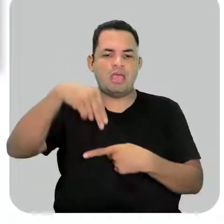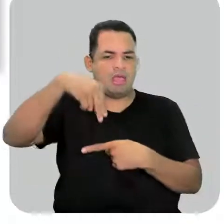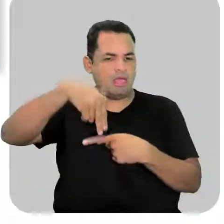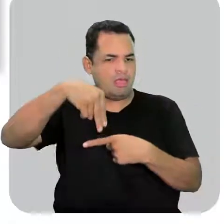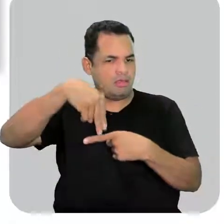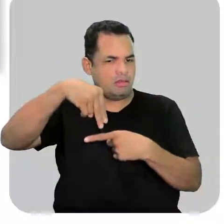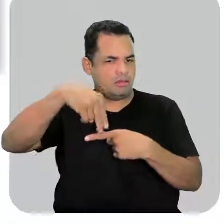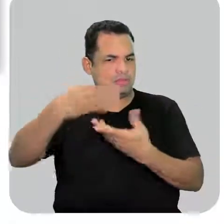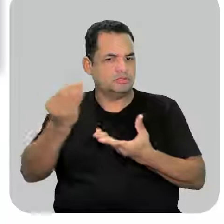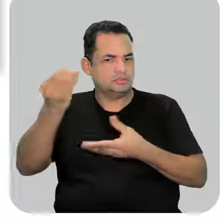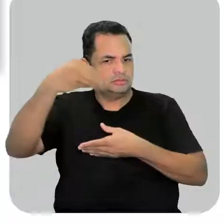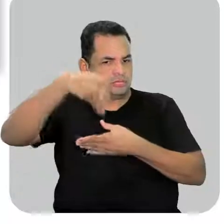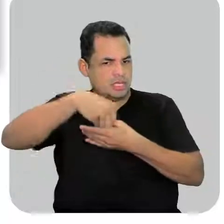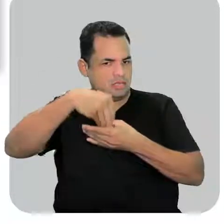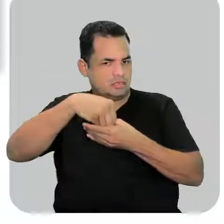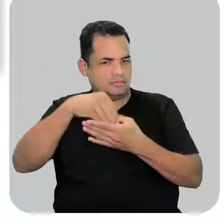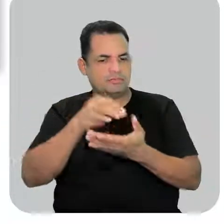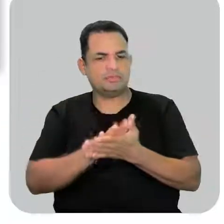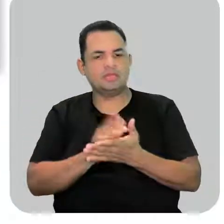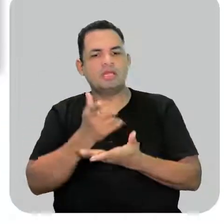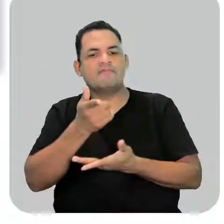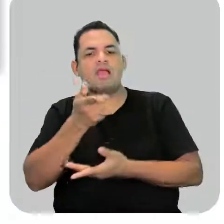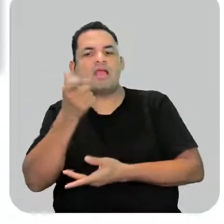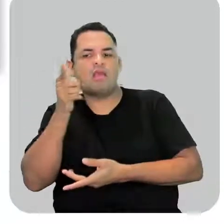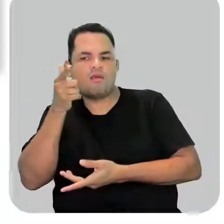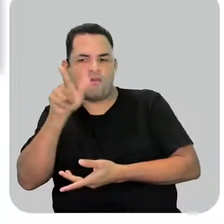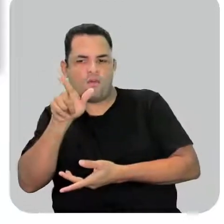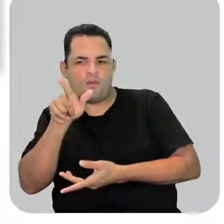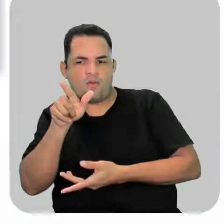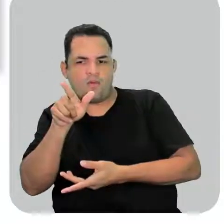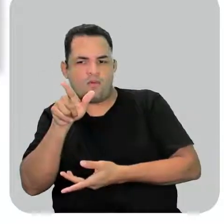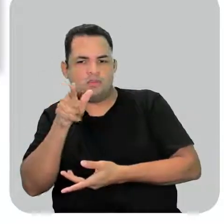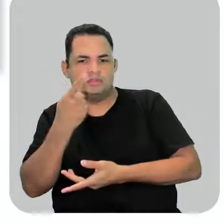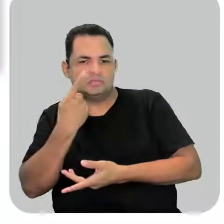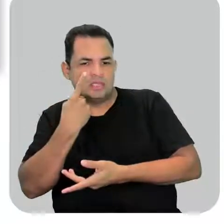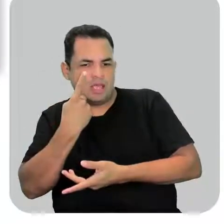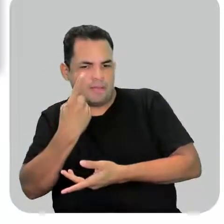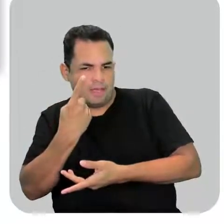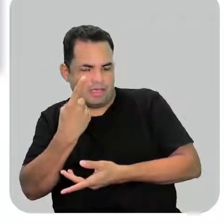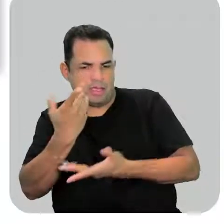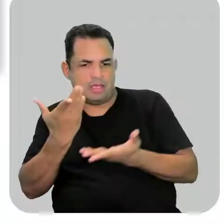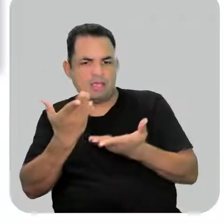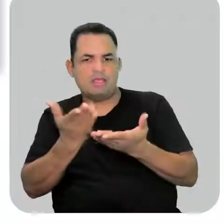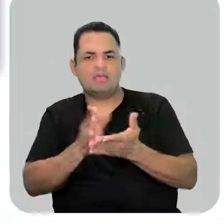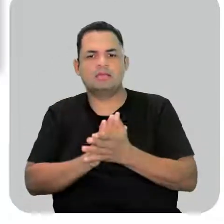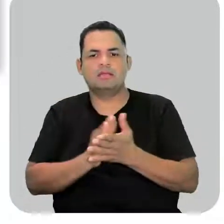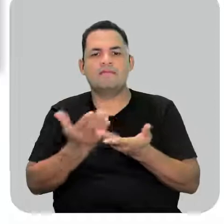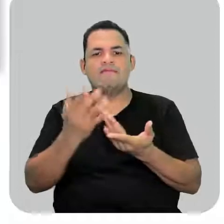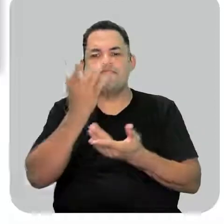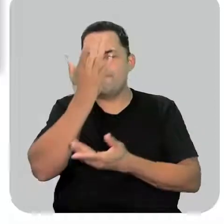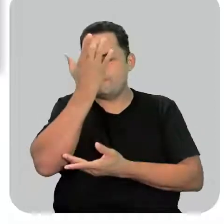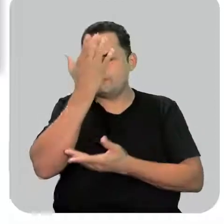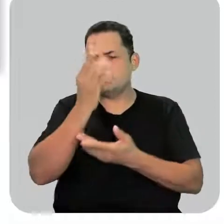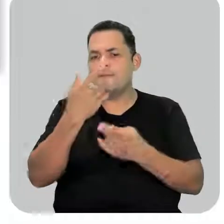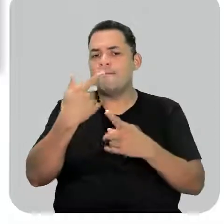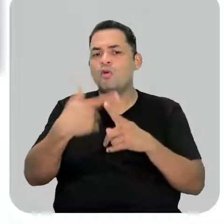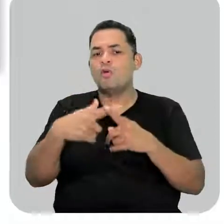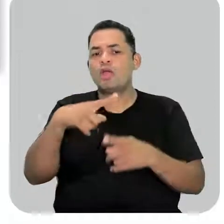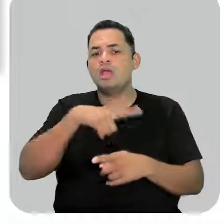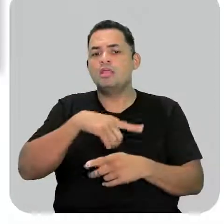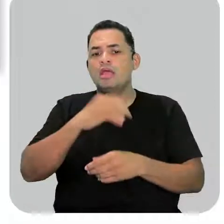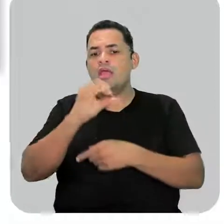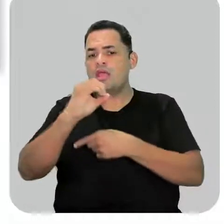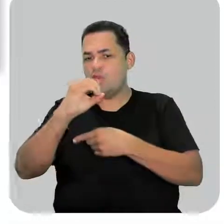nessa função, aqui a gente vai conseguir identificar com mais facilidade devido à presença do